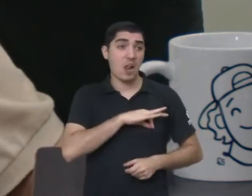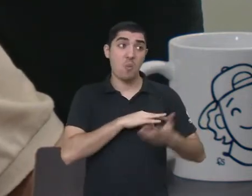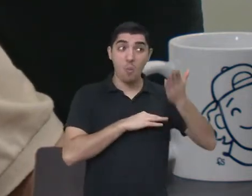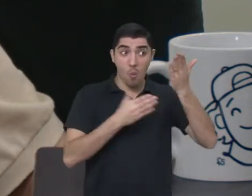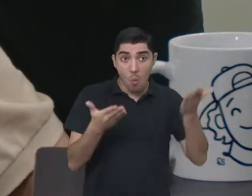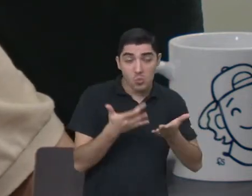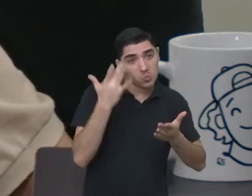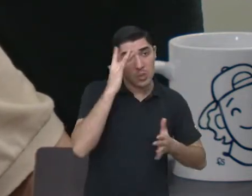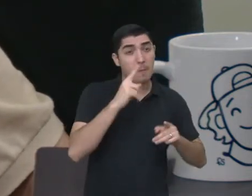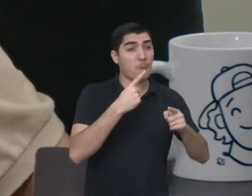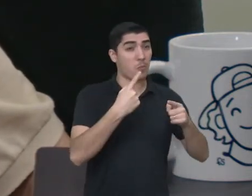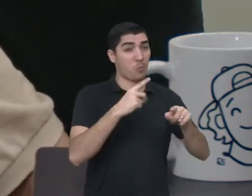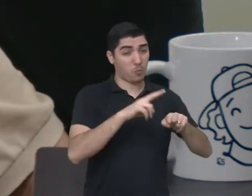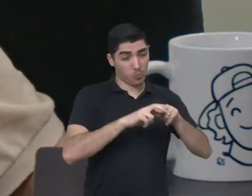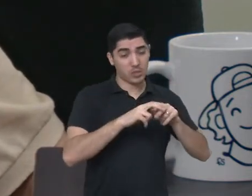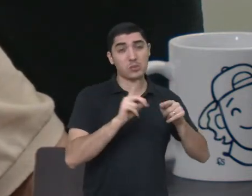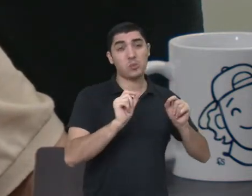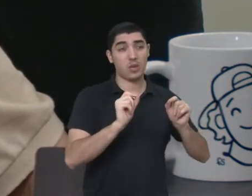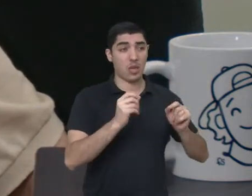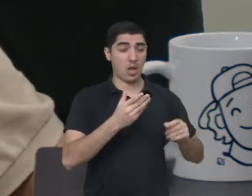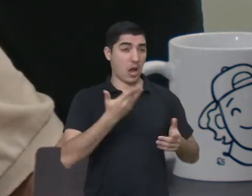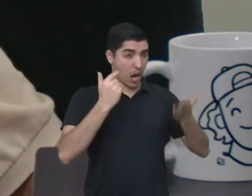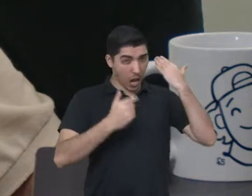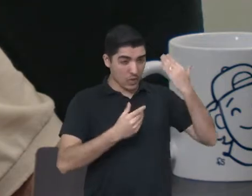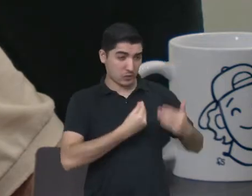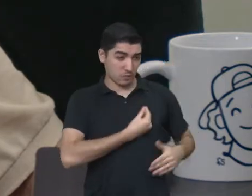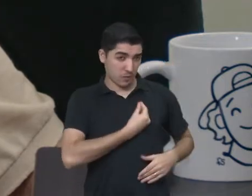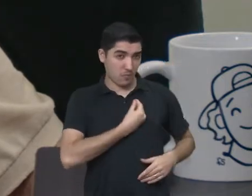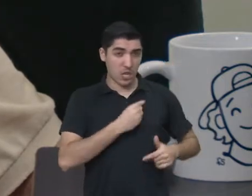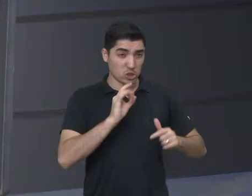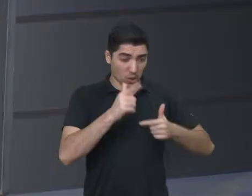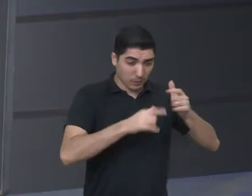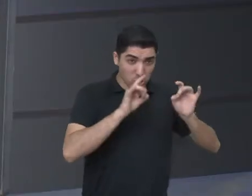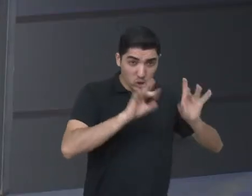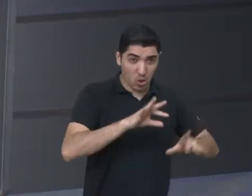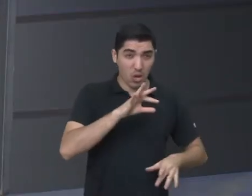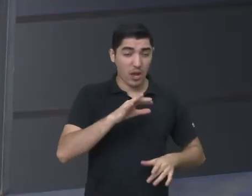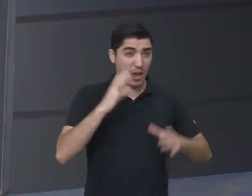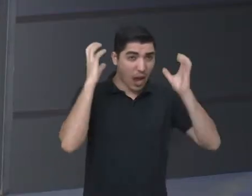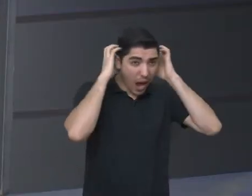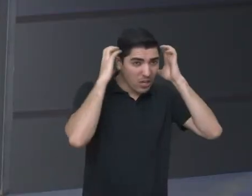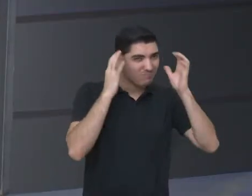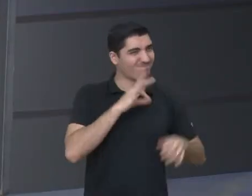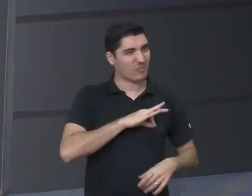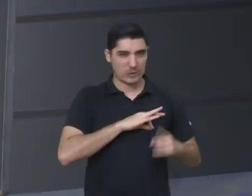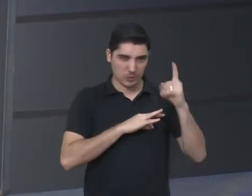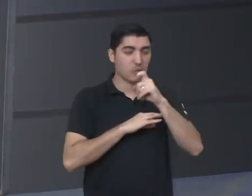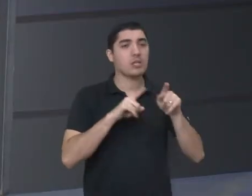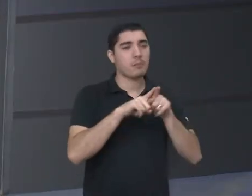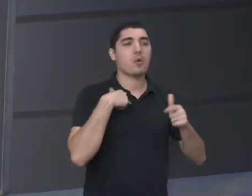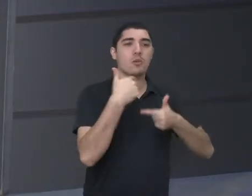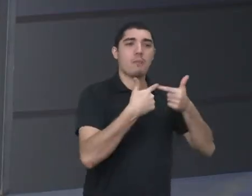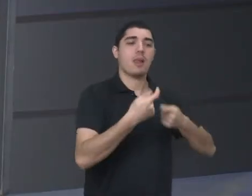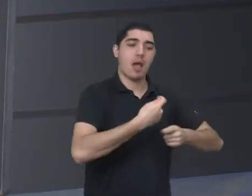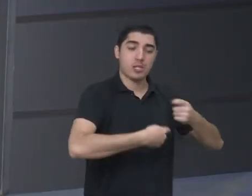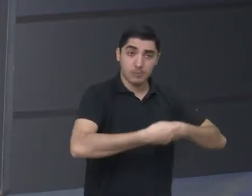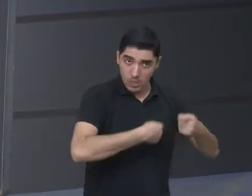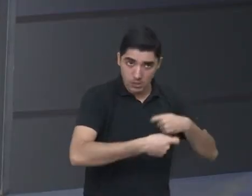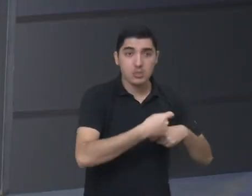minutos na maternidade Xavier, Lisboa. Quantos quilos? Hoje, 83, 84. Não, quando nasceu. Ah, não